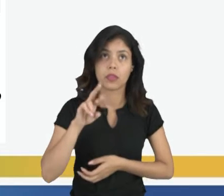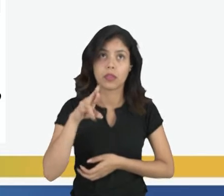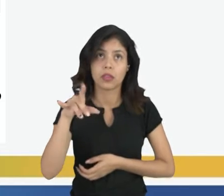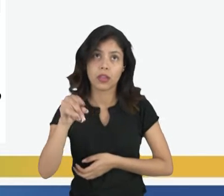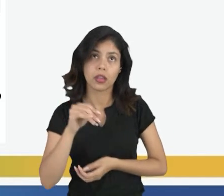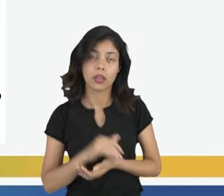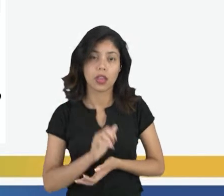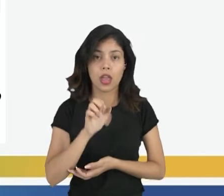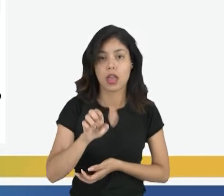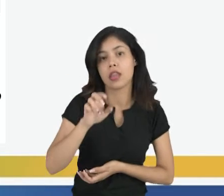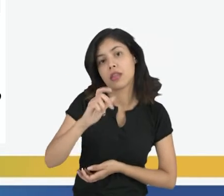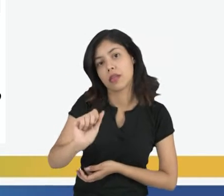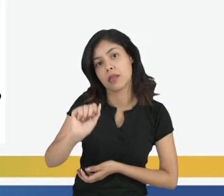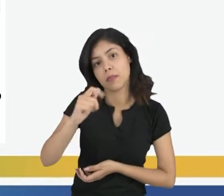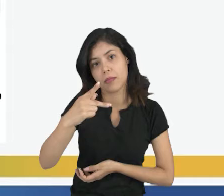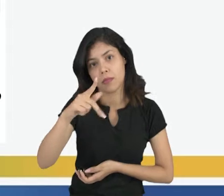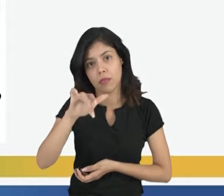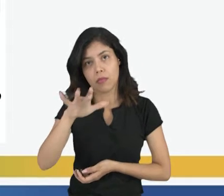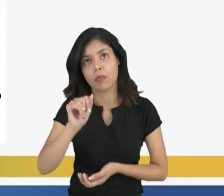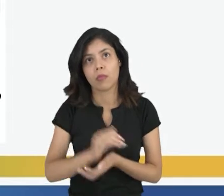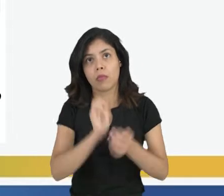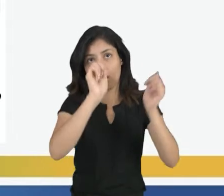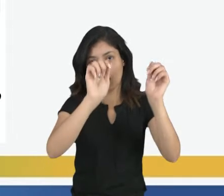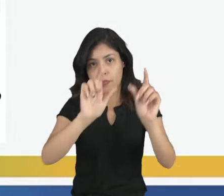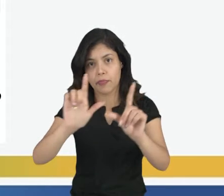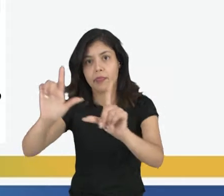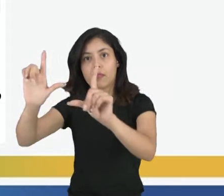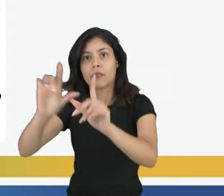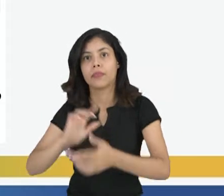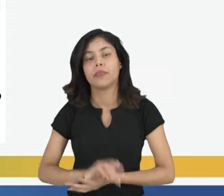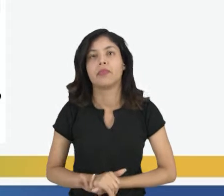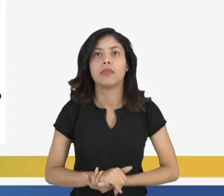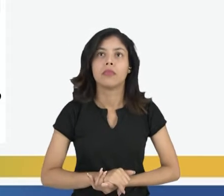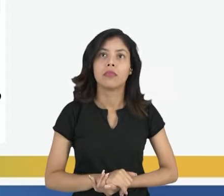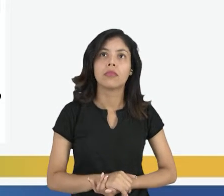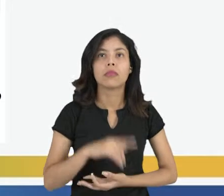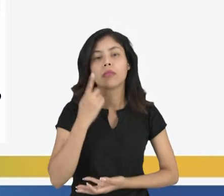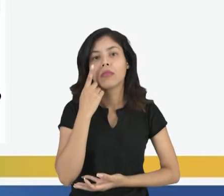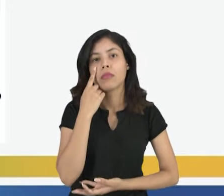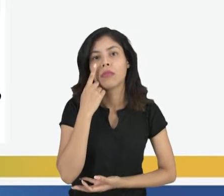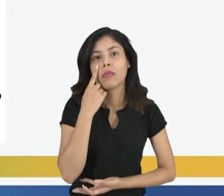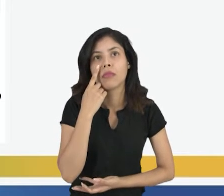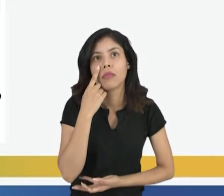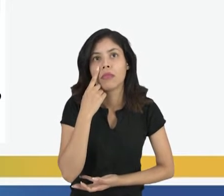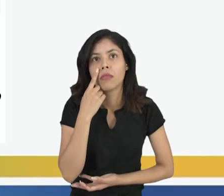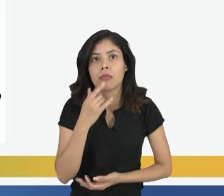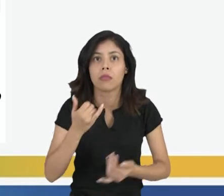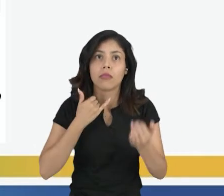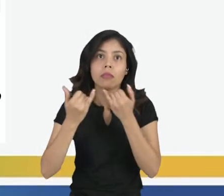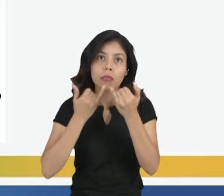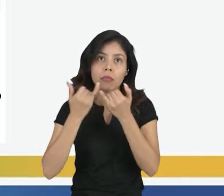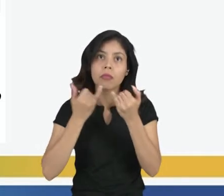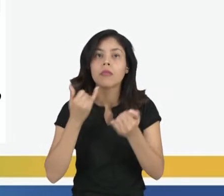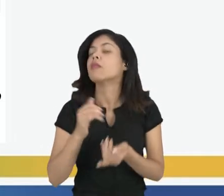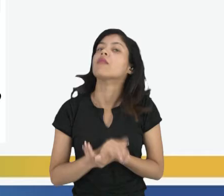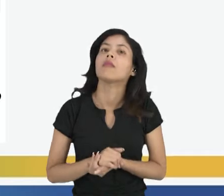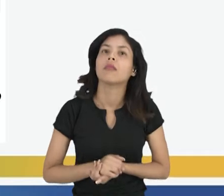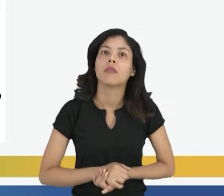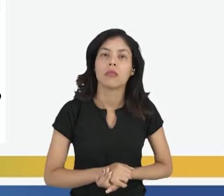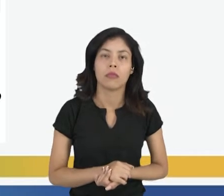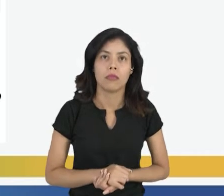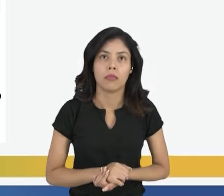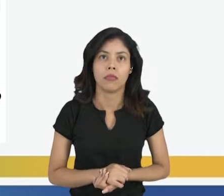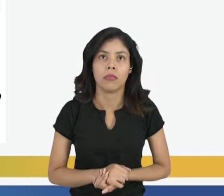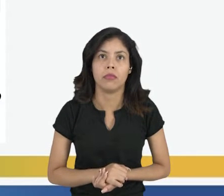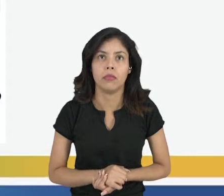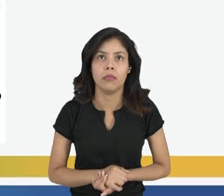espacial. Vamos só atentar aqui ao nosso slide, um pouquinho ali, a nossa segunda informação para a gente ter um pouquinho